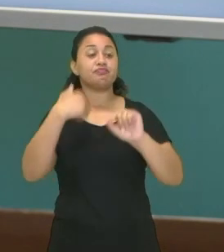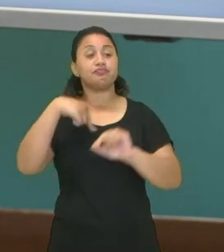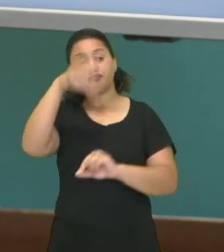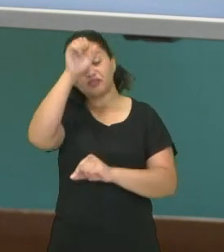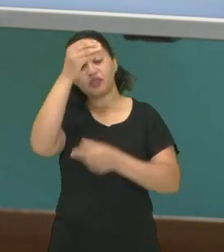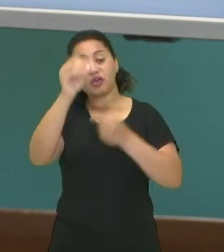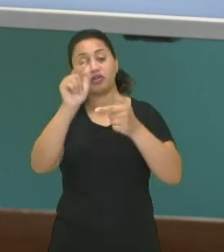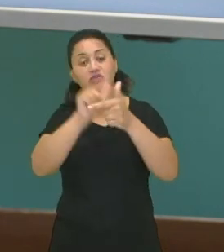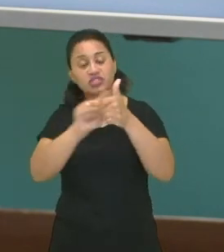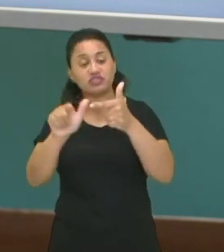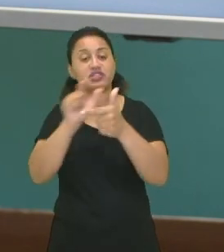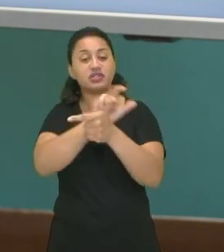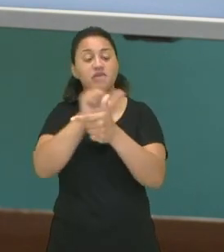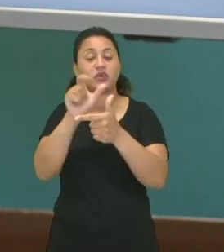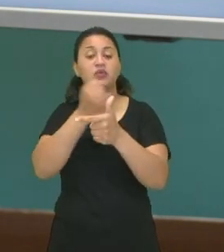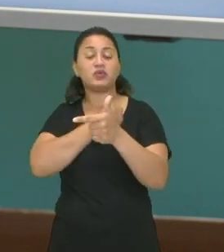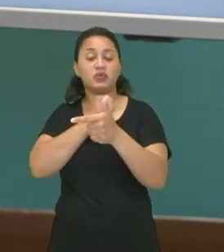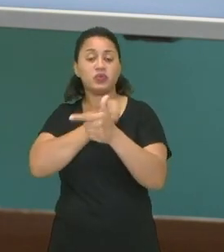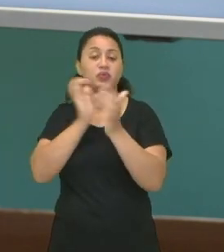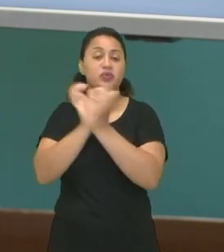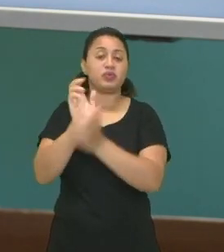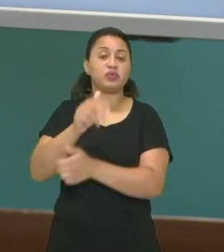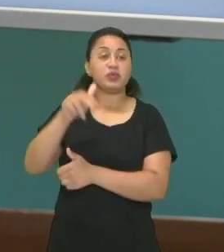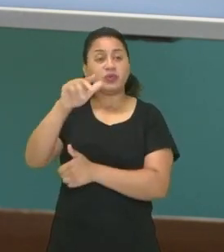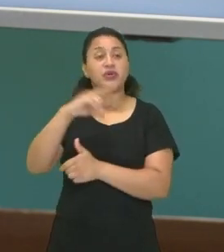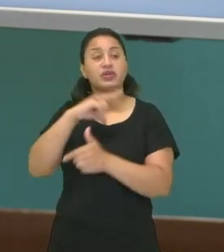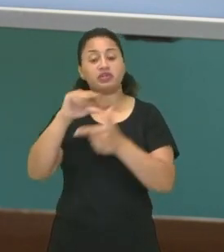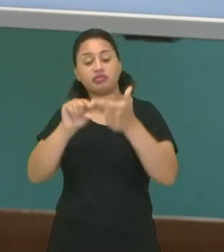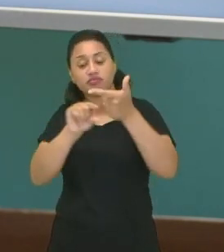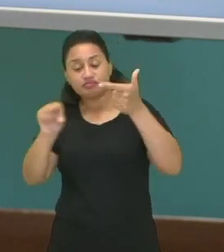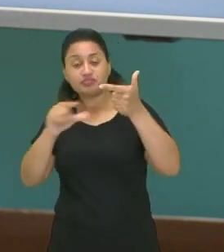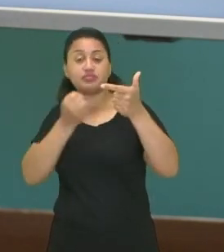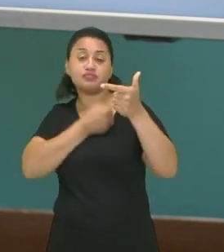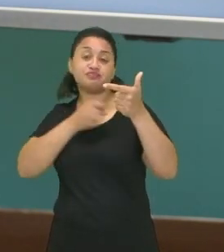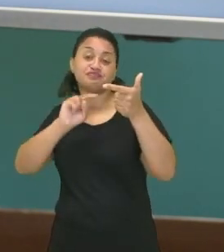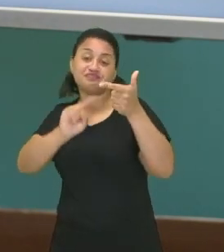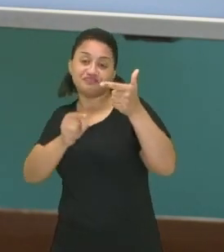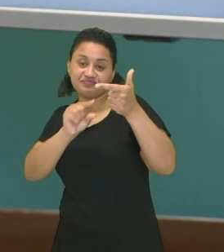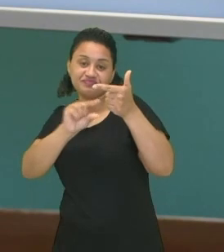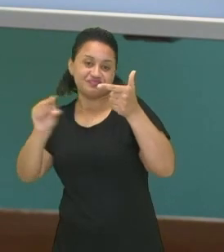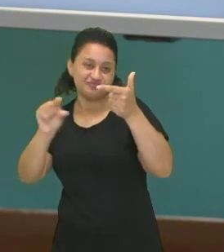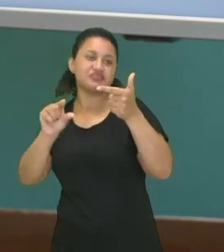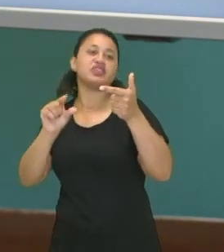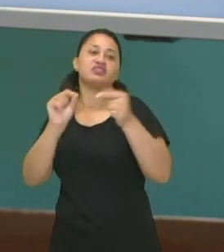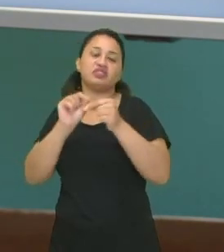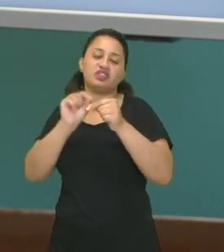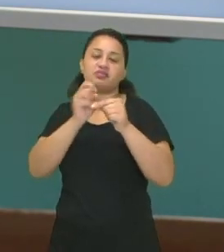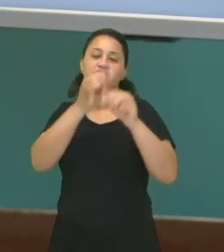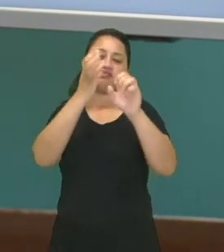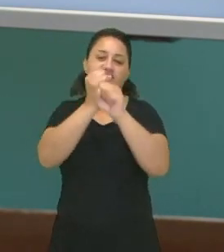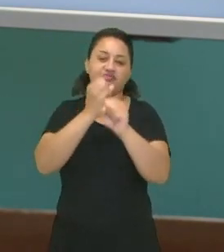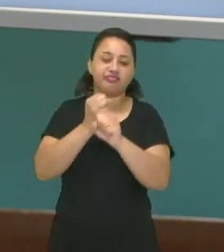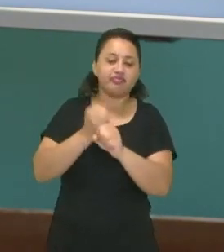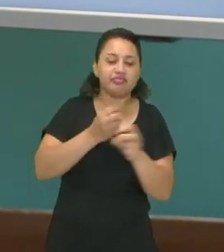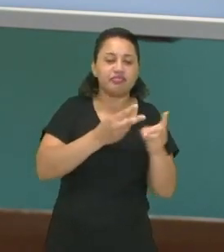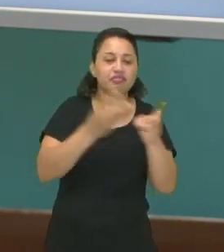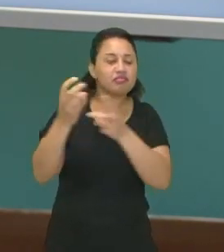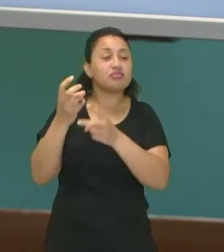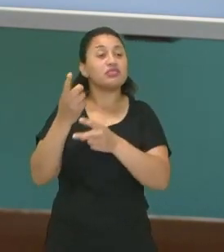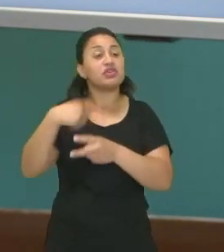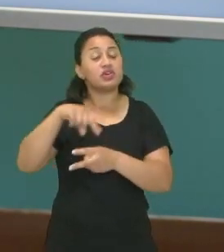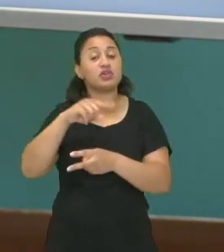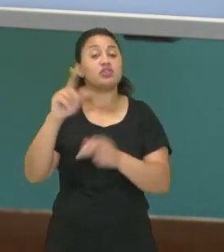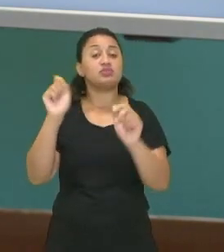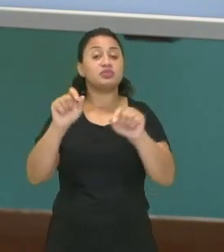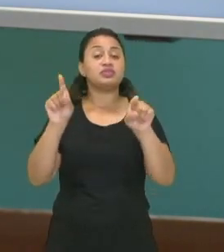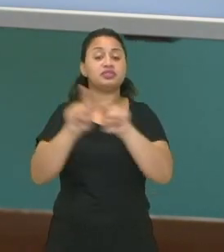sobre a divisão de dois números naturais aí com coeficiente decimal, tá? Realizamos alguns cálculos, identificamos que nós podemos também